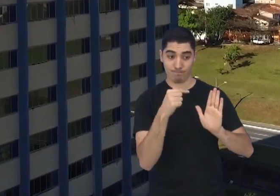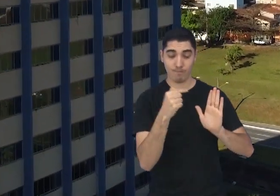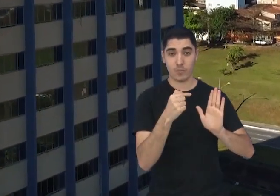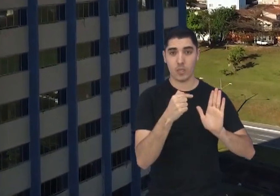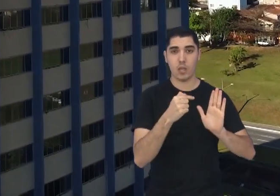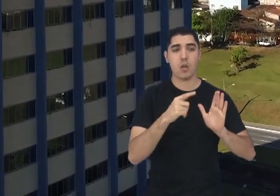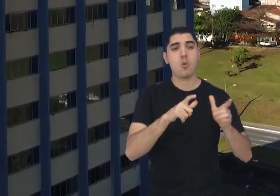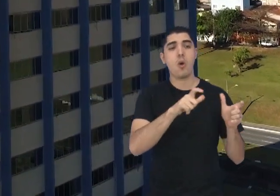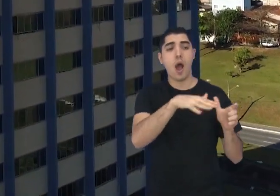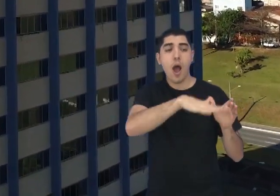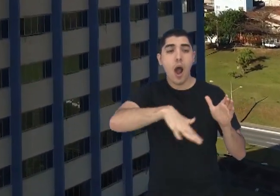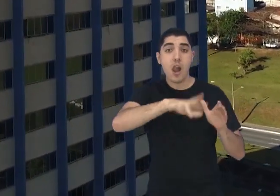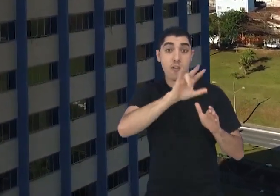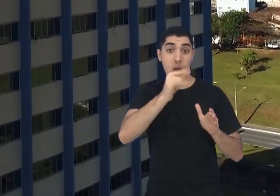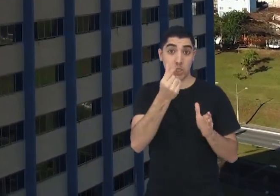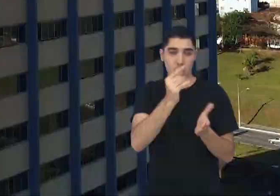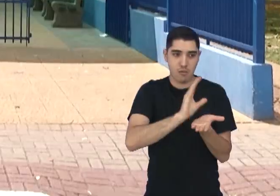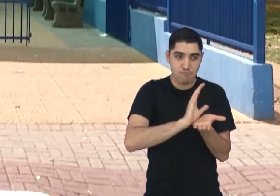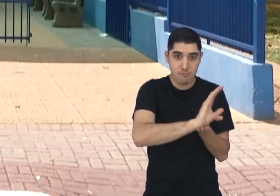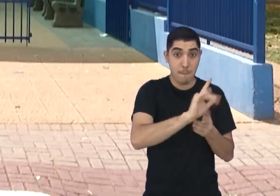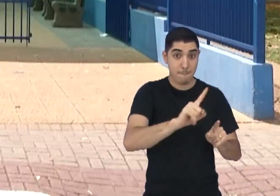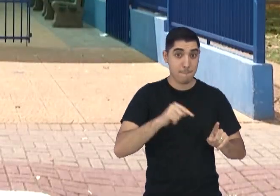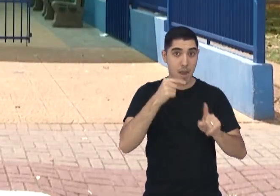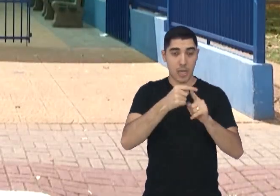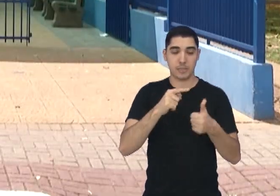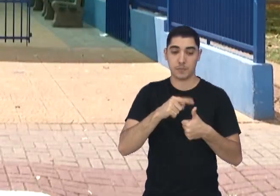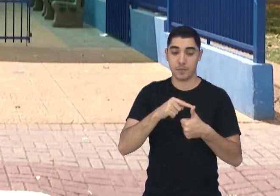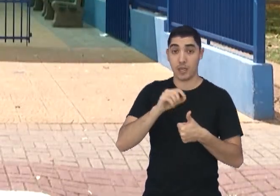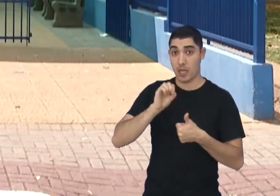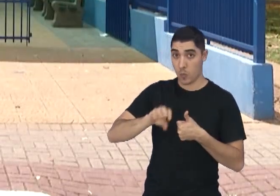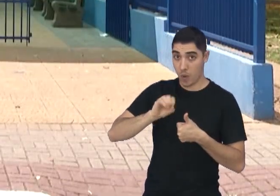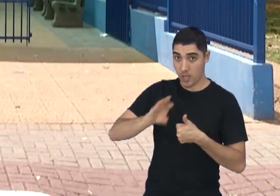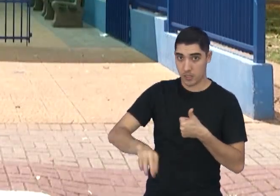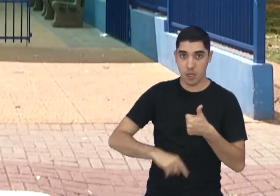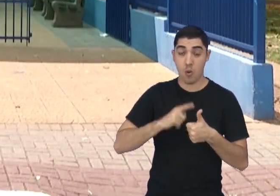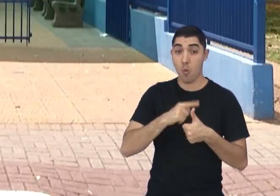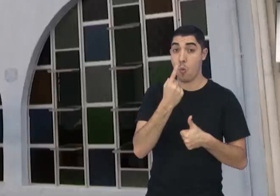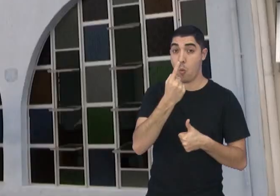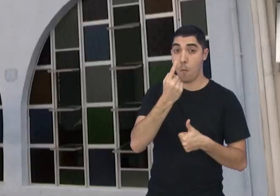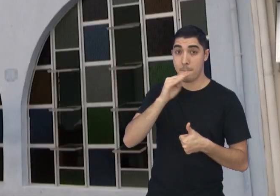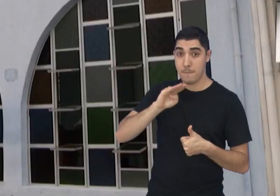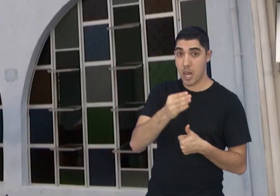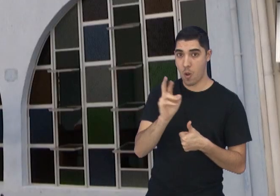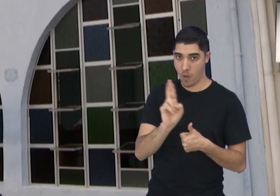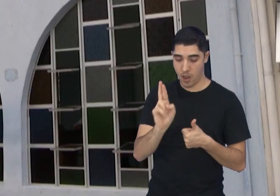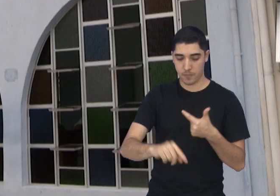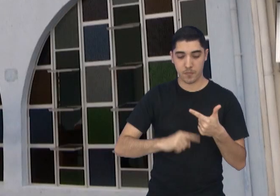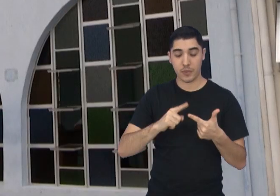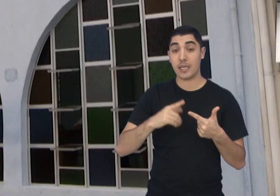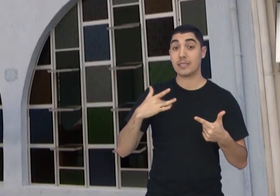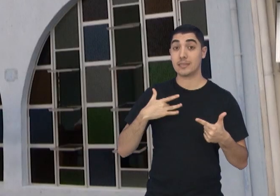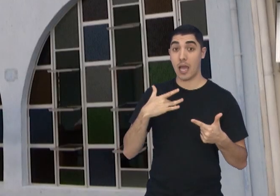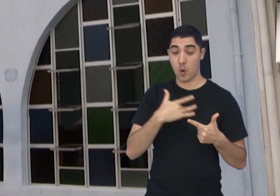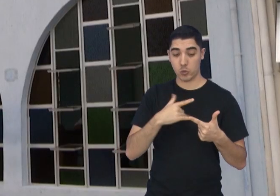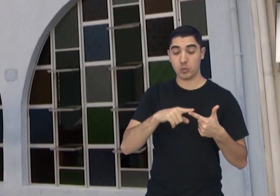receber recursos da peça orçamentária são Educação, com 1 bilhão de reais, e Saúde,